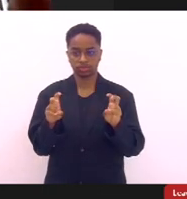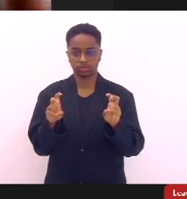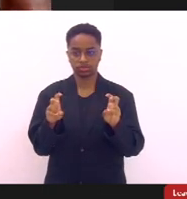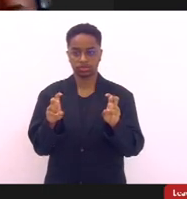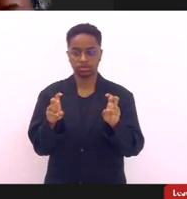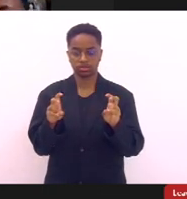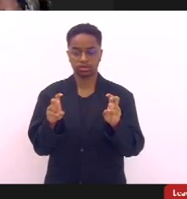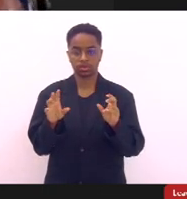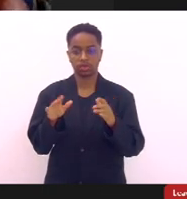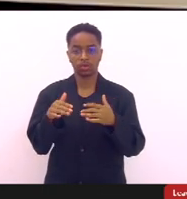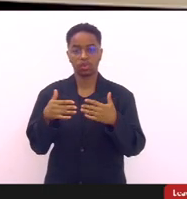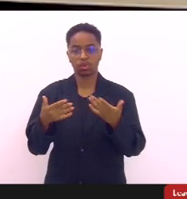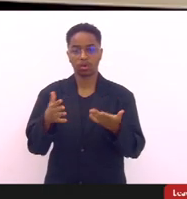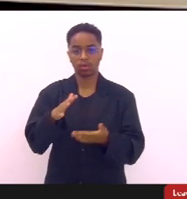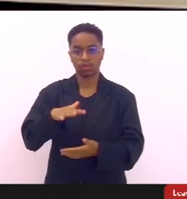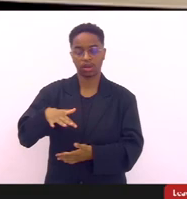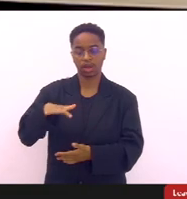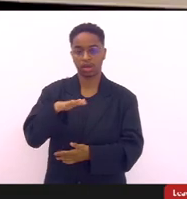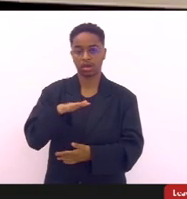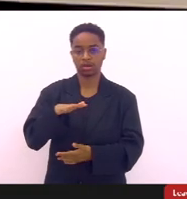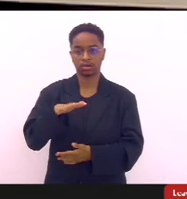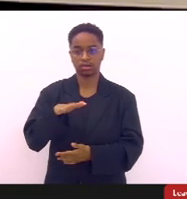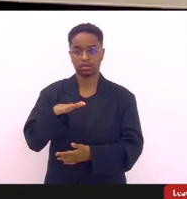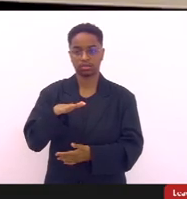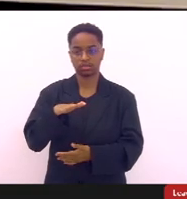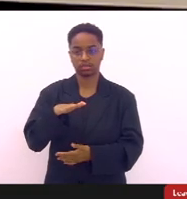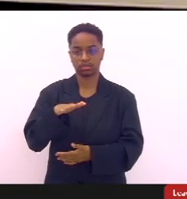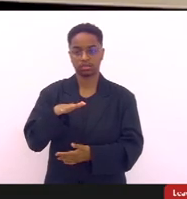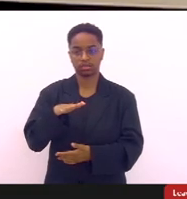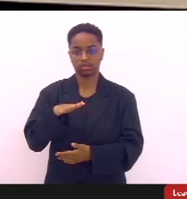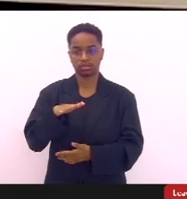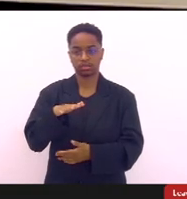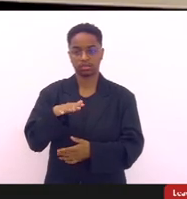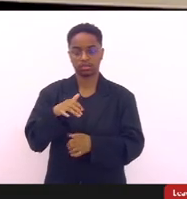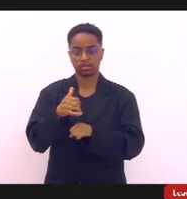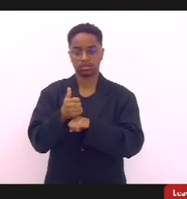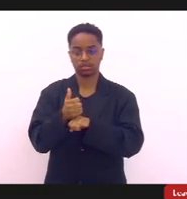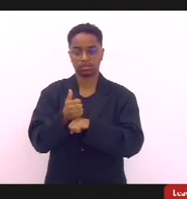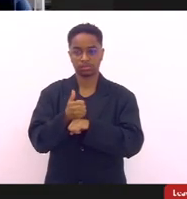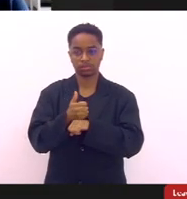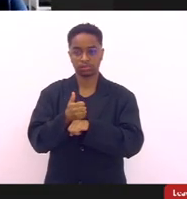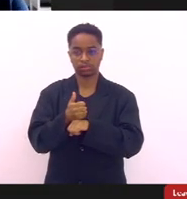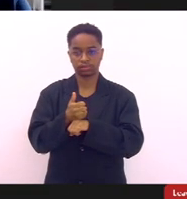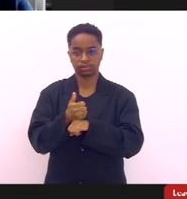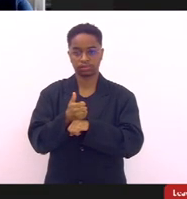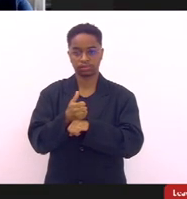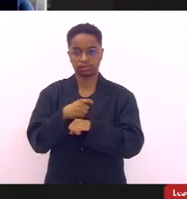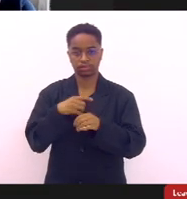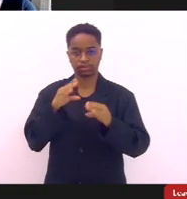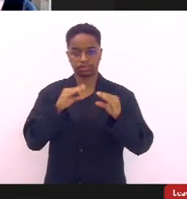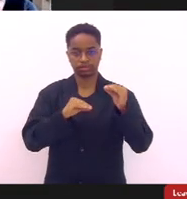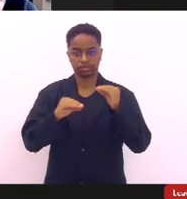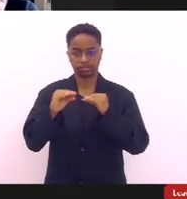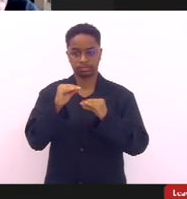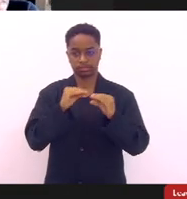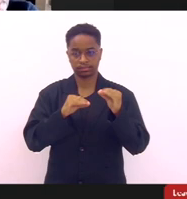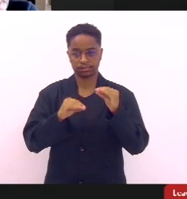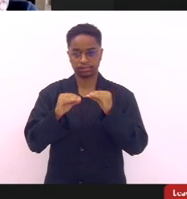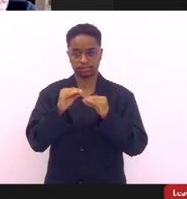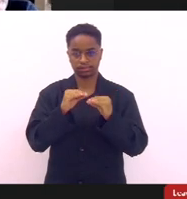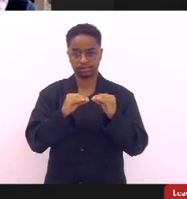a qual pasta tem Eu tenho que ir até maior lá. expertise para Então, tratar problemas você, por acaso, estiver